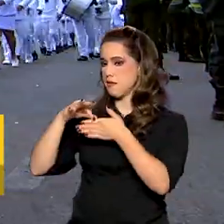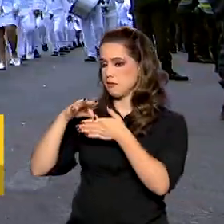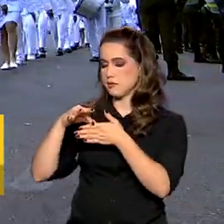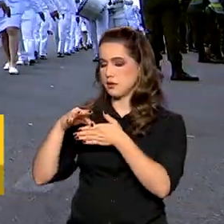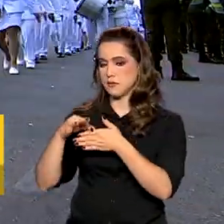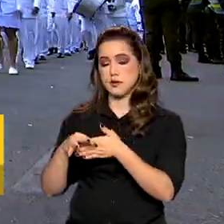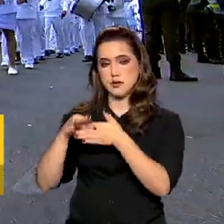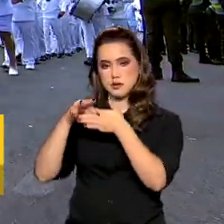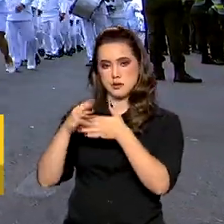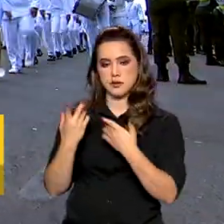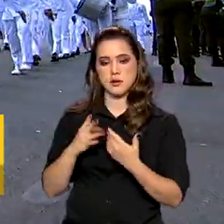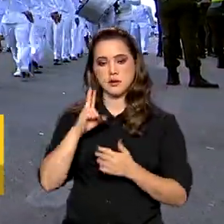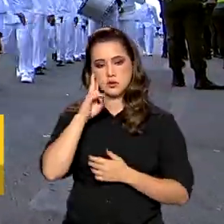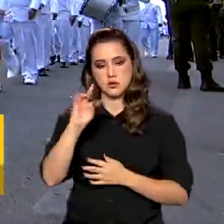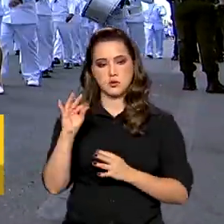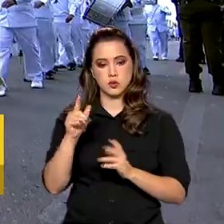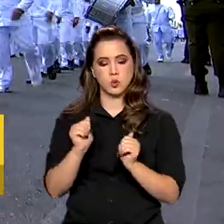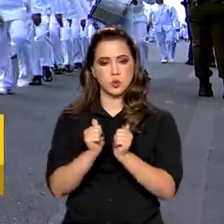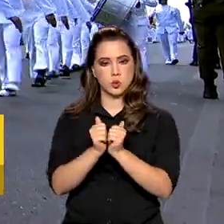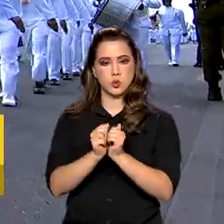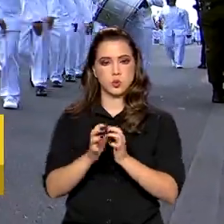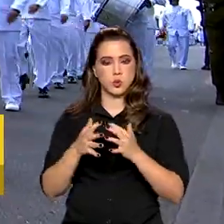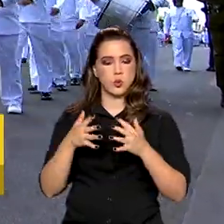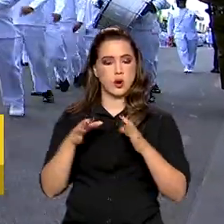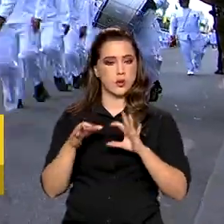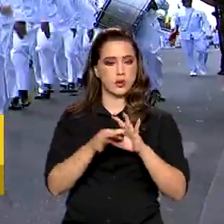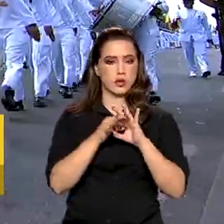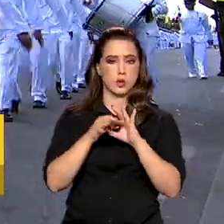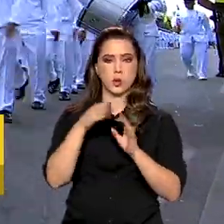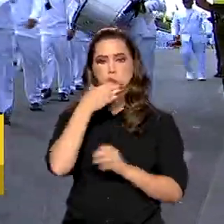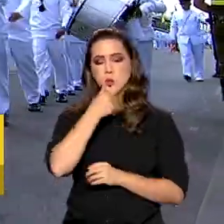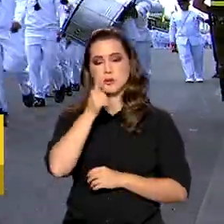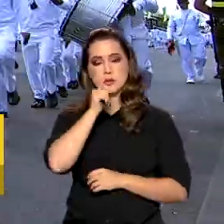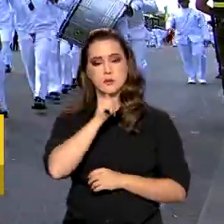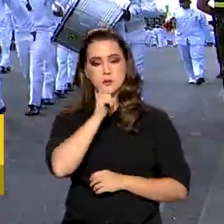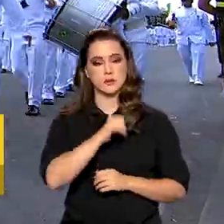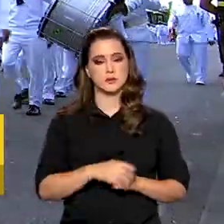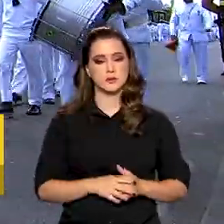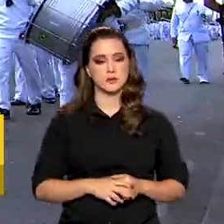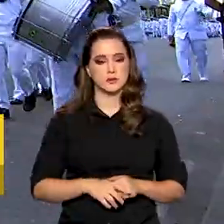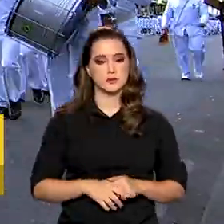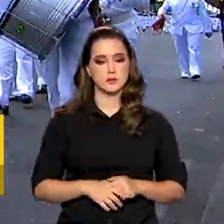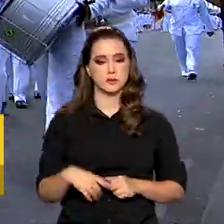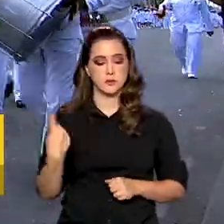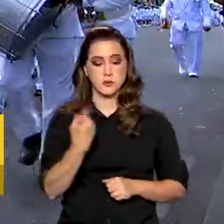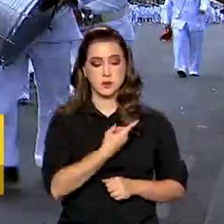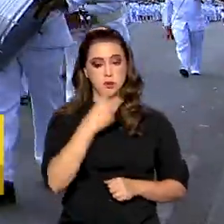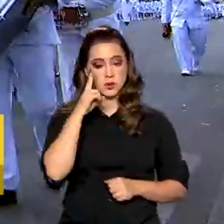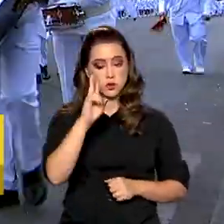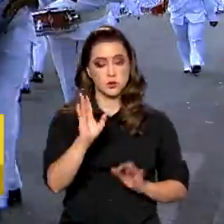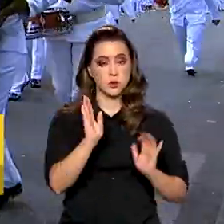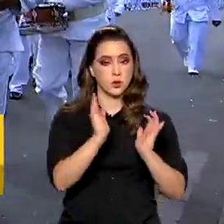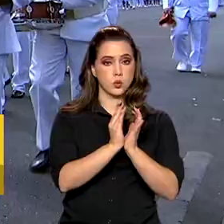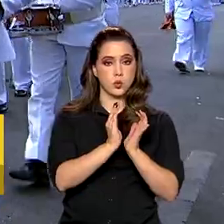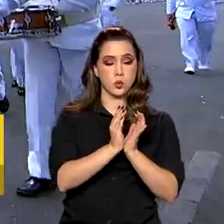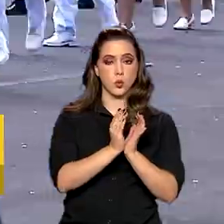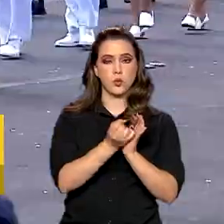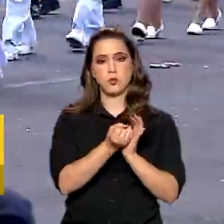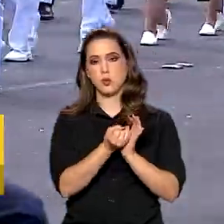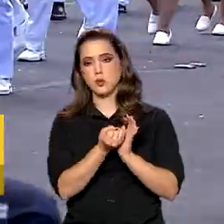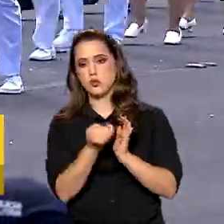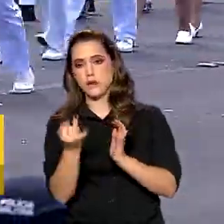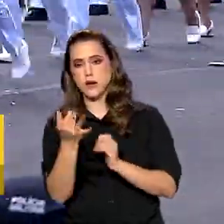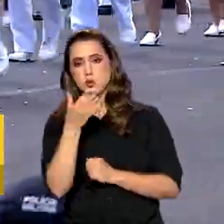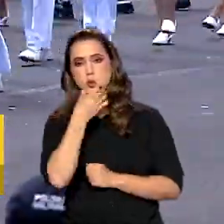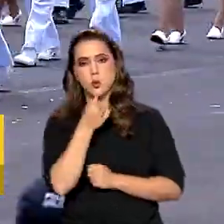toda a integração da Marinha entre homens e mulheres. A gente viu ali a equipe mista e logo depois